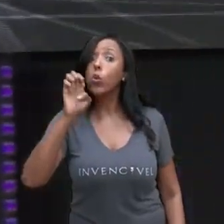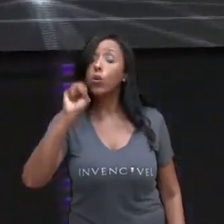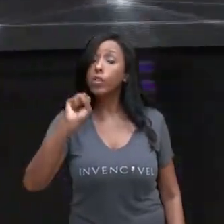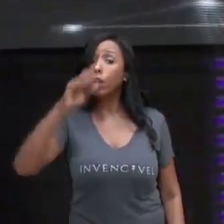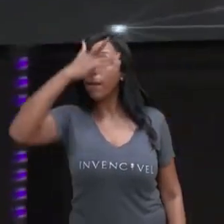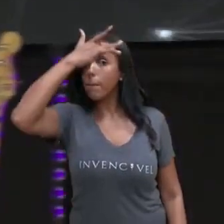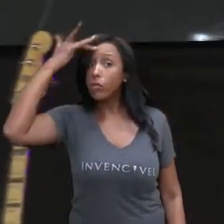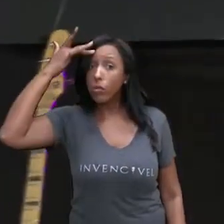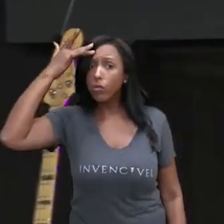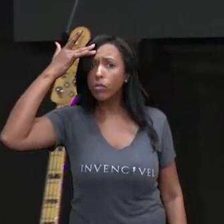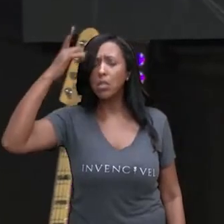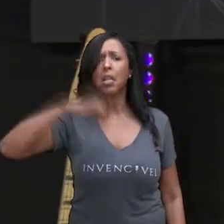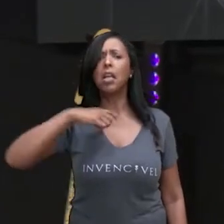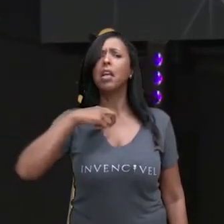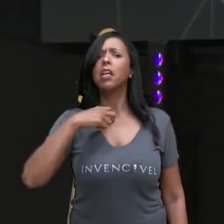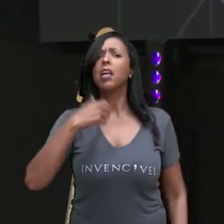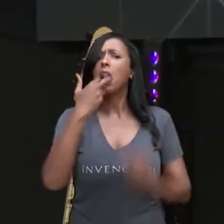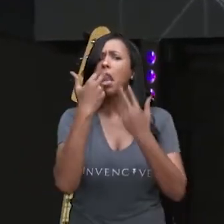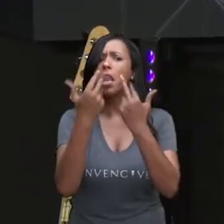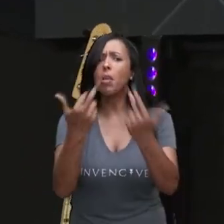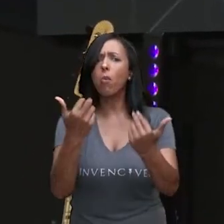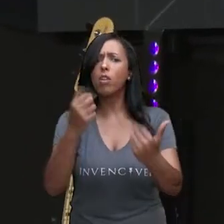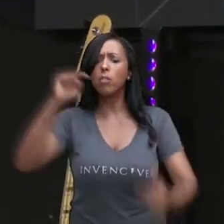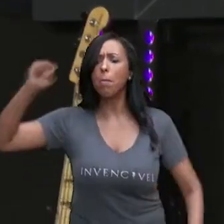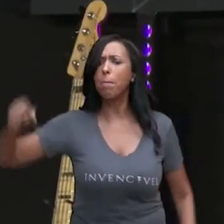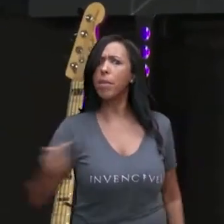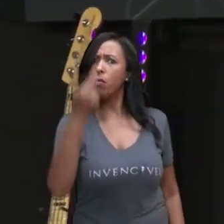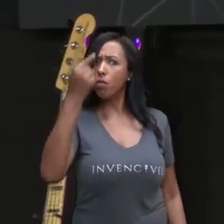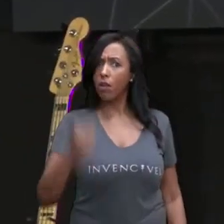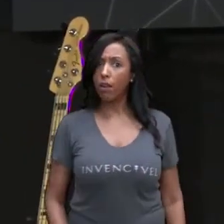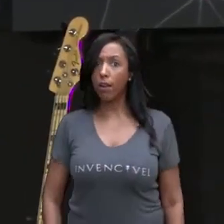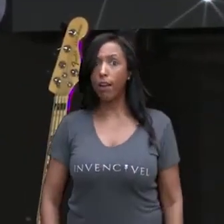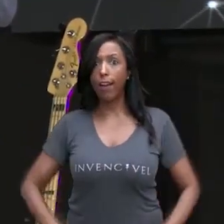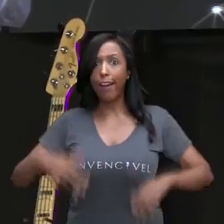de 1000 idiomas, tem noção do que é isso? Repete comigo, 1000 idiomas,